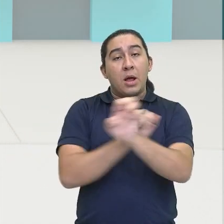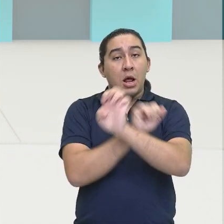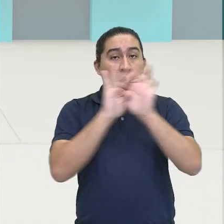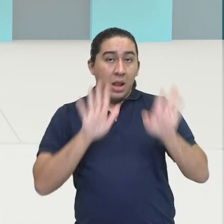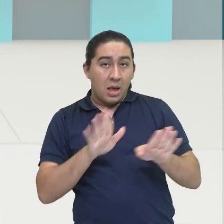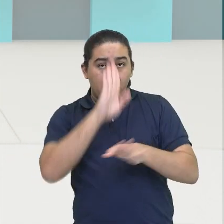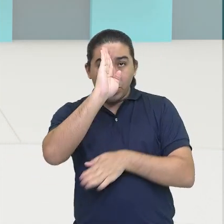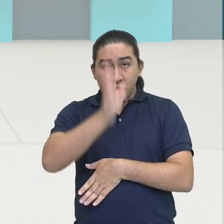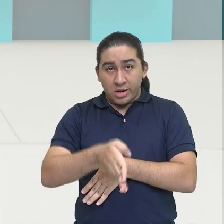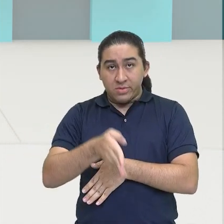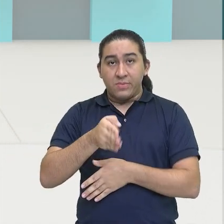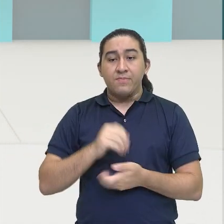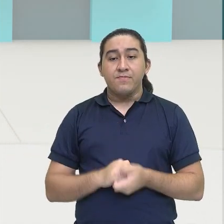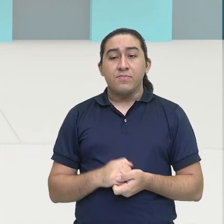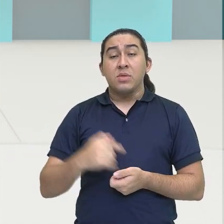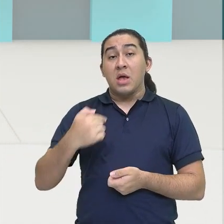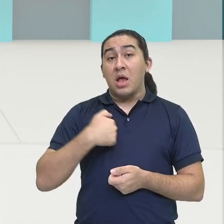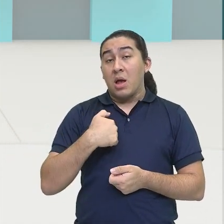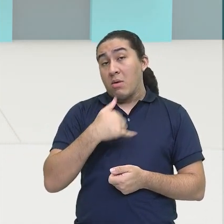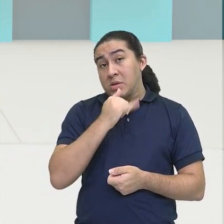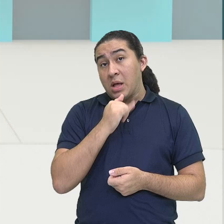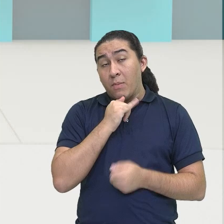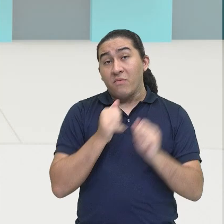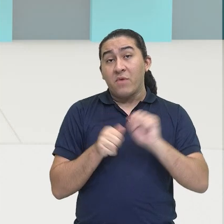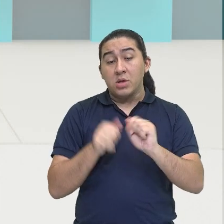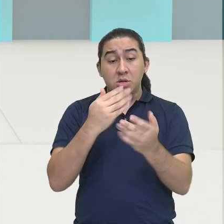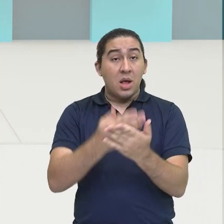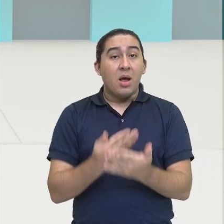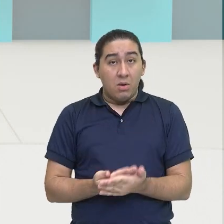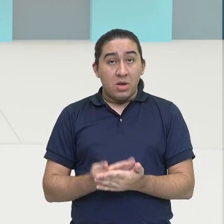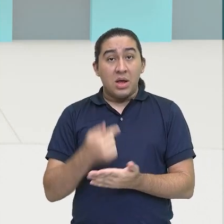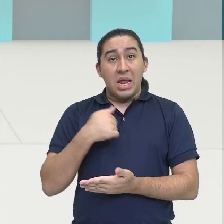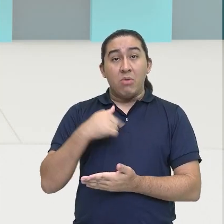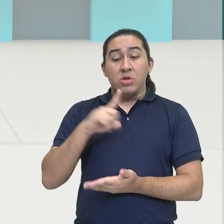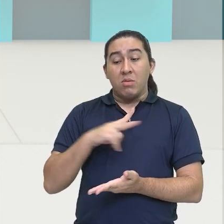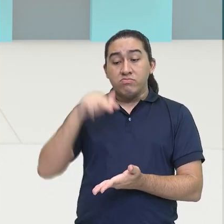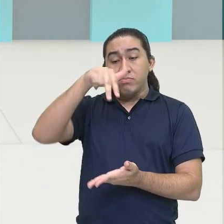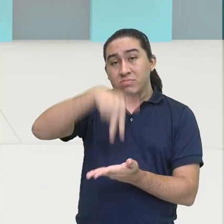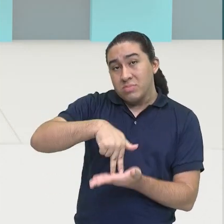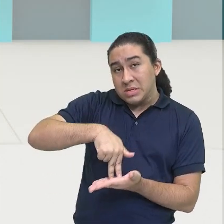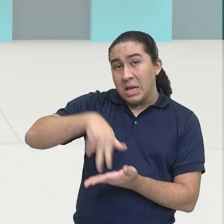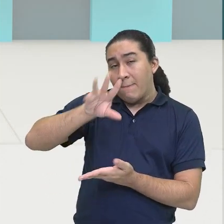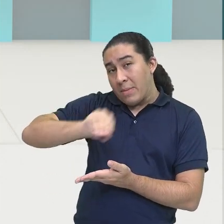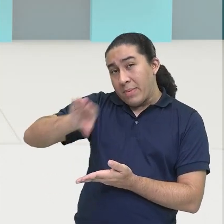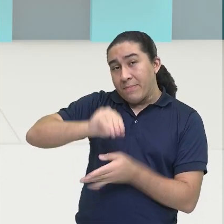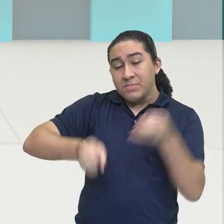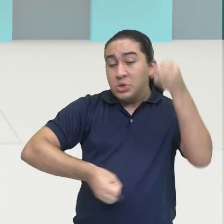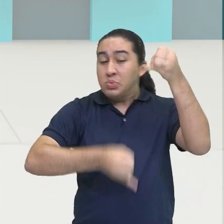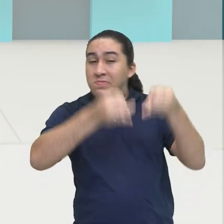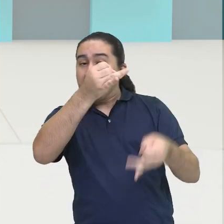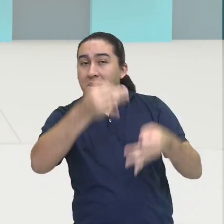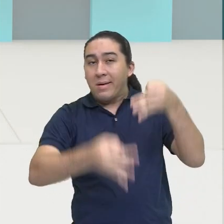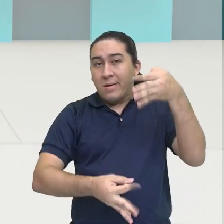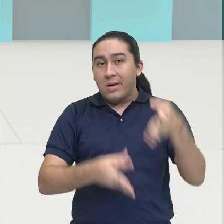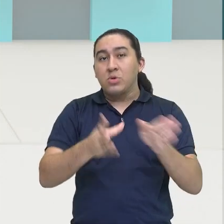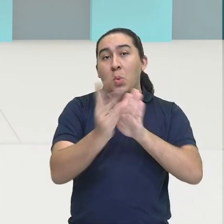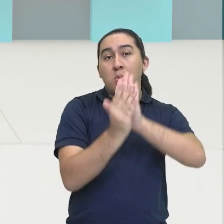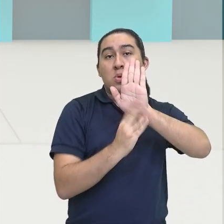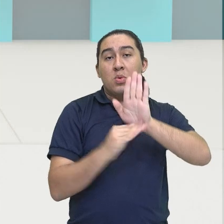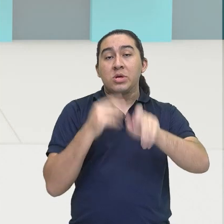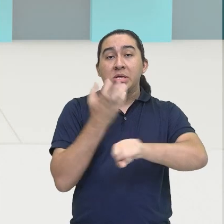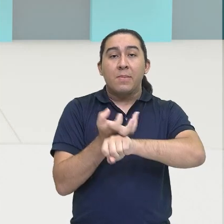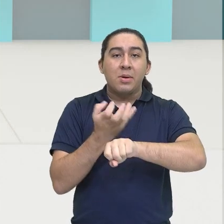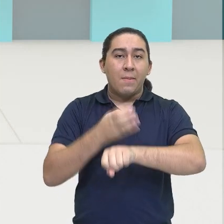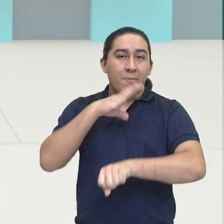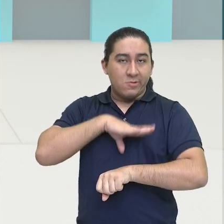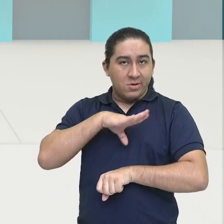e objetiva. É o que eu faço aqui nesta aula. Eu estou explicando, eu estou expondo o conteúdo de língua